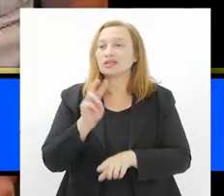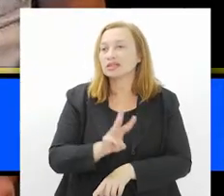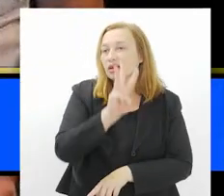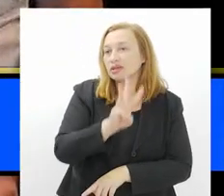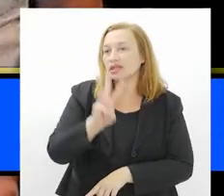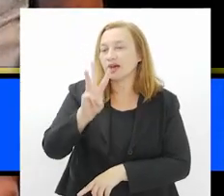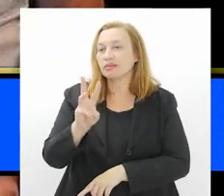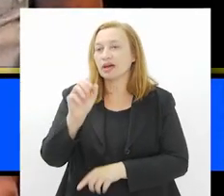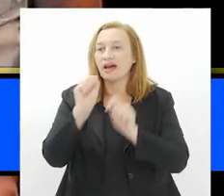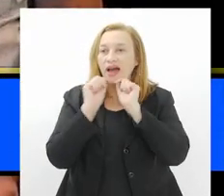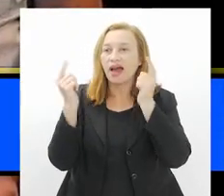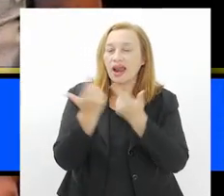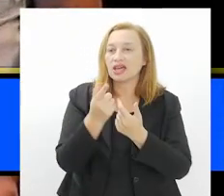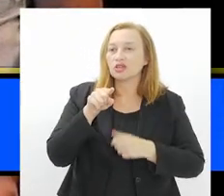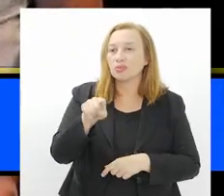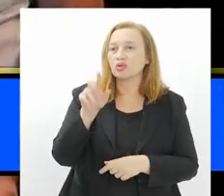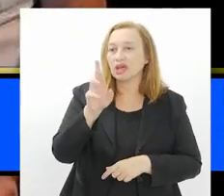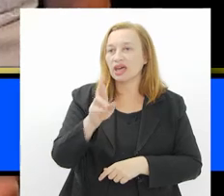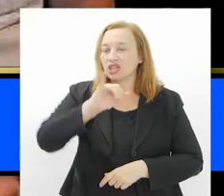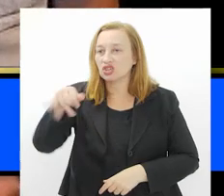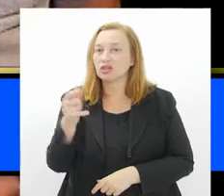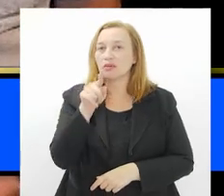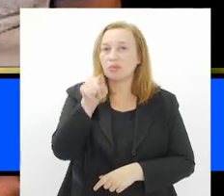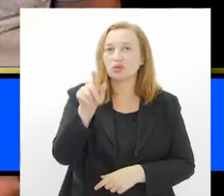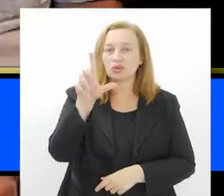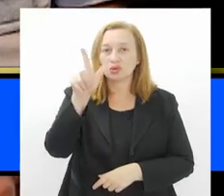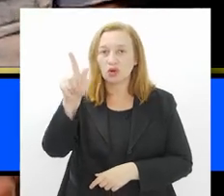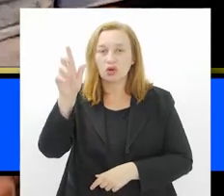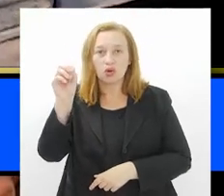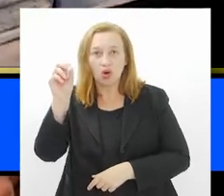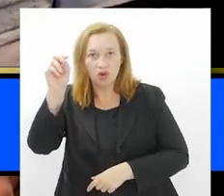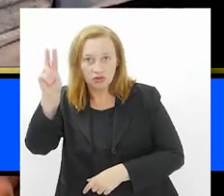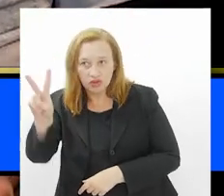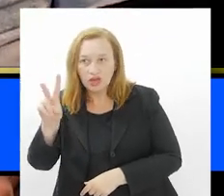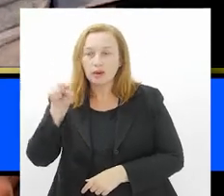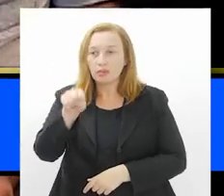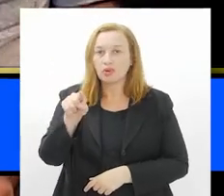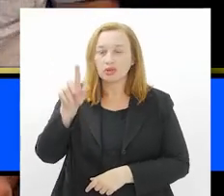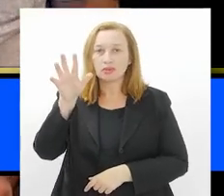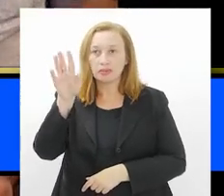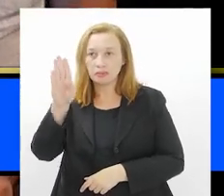nossas redes sociais e também no